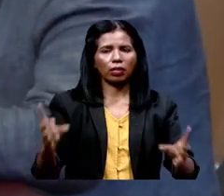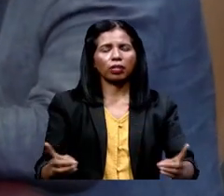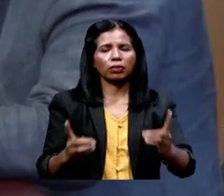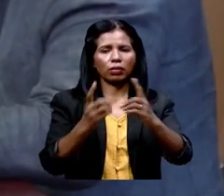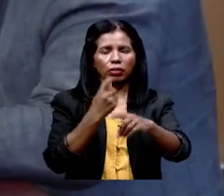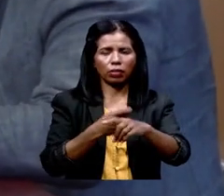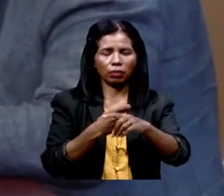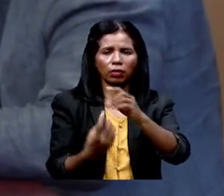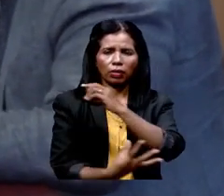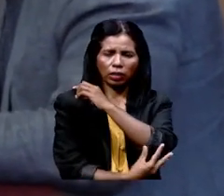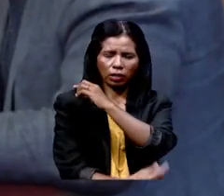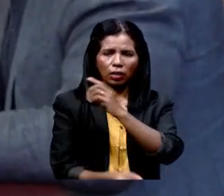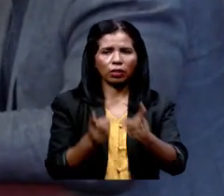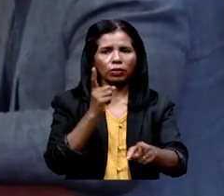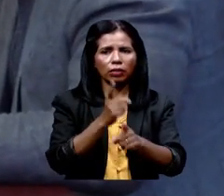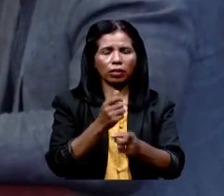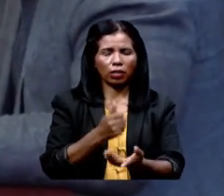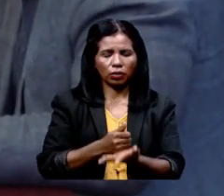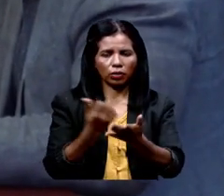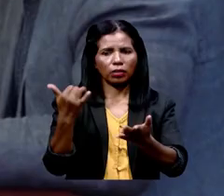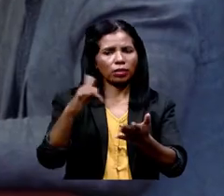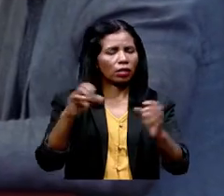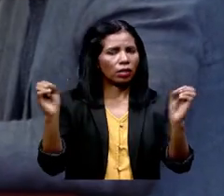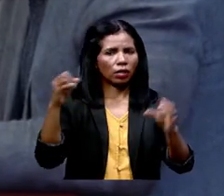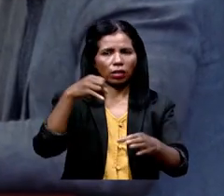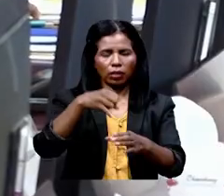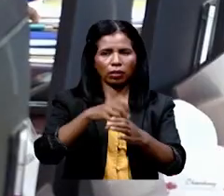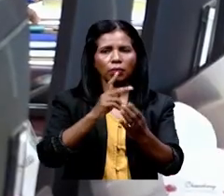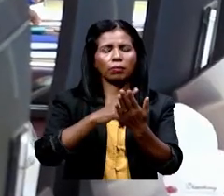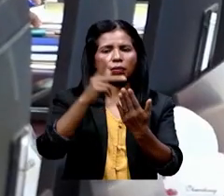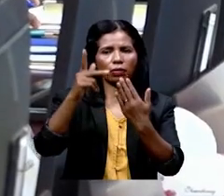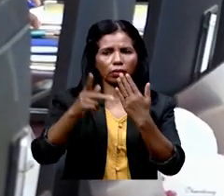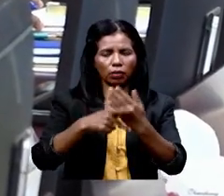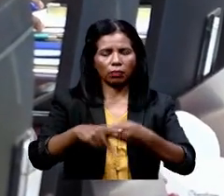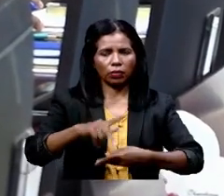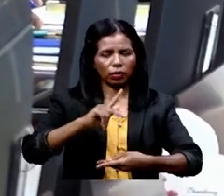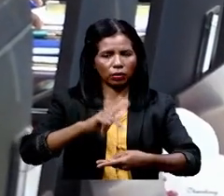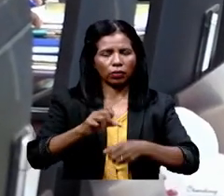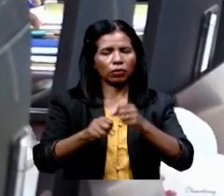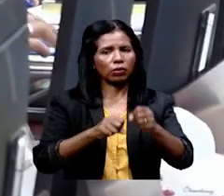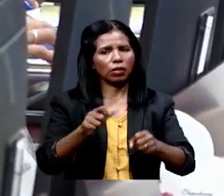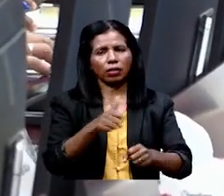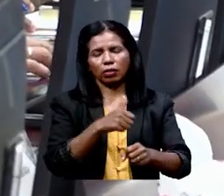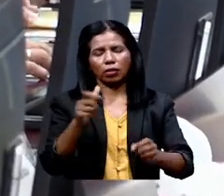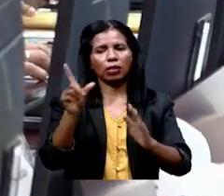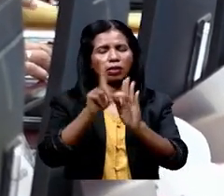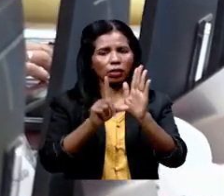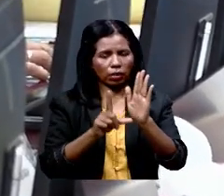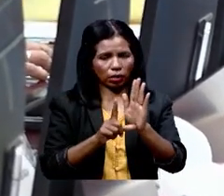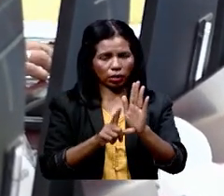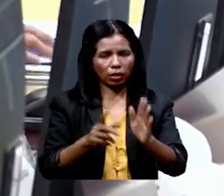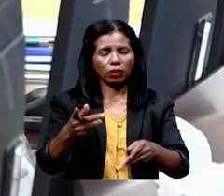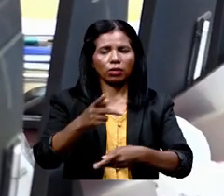situação vulnerável Tebes. No apoio Sira, né? Lá inclui e a programa proteção social Seluc. Decreto-lei NEMOS atu